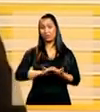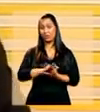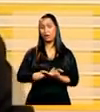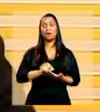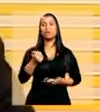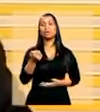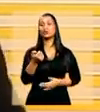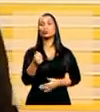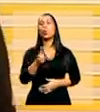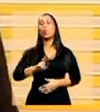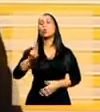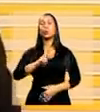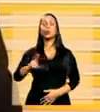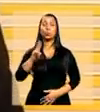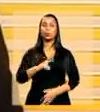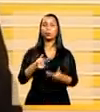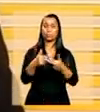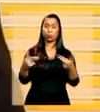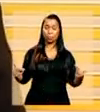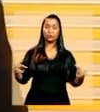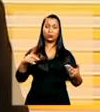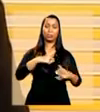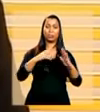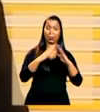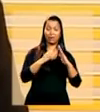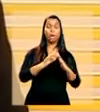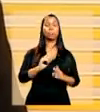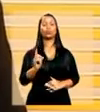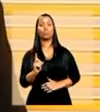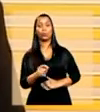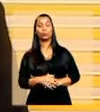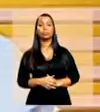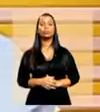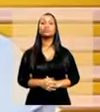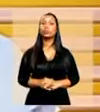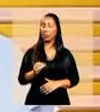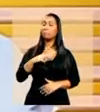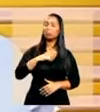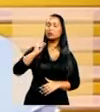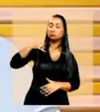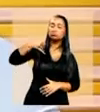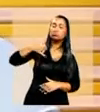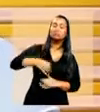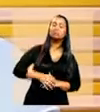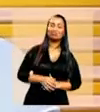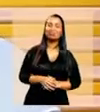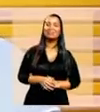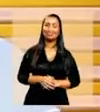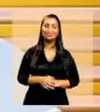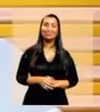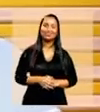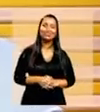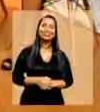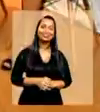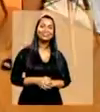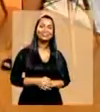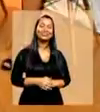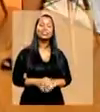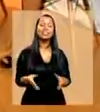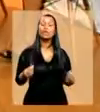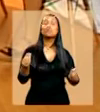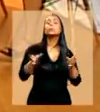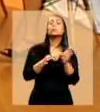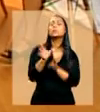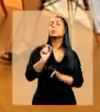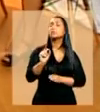muito, só usando os recursos que tem em casa, ou não? Ah, tem sim. Vixe, tem sim.